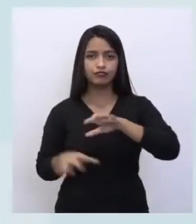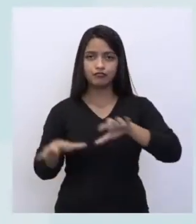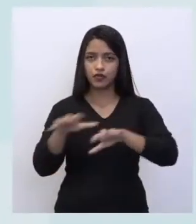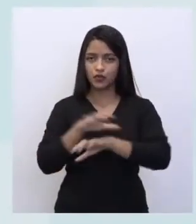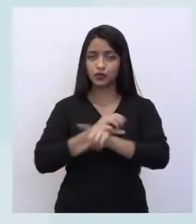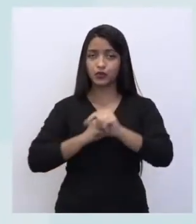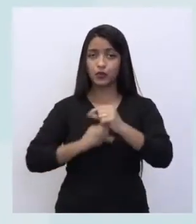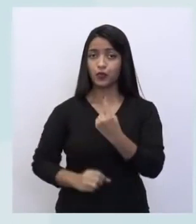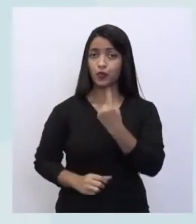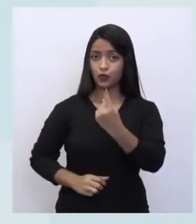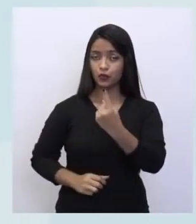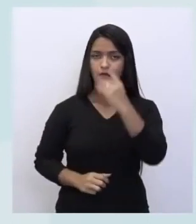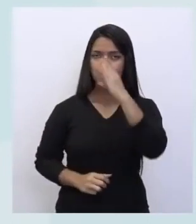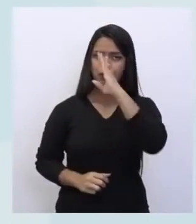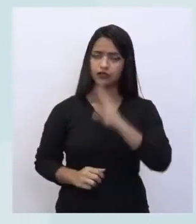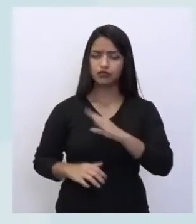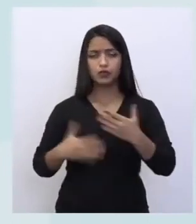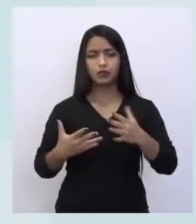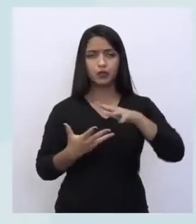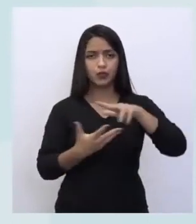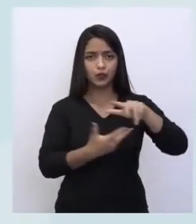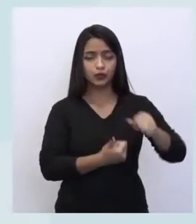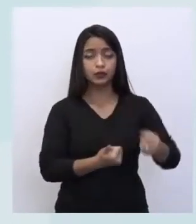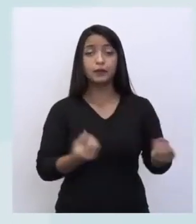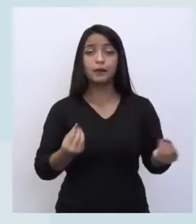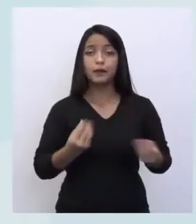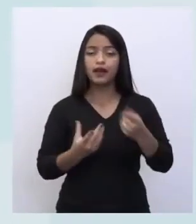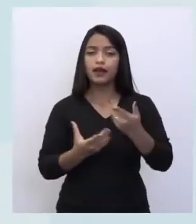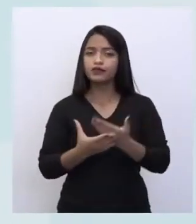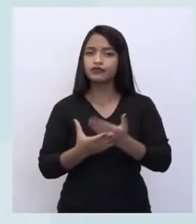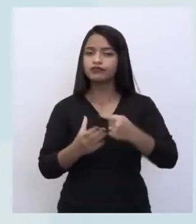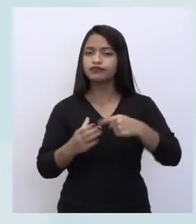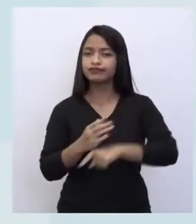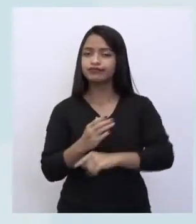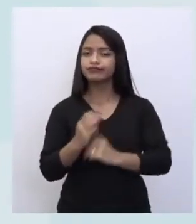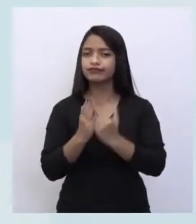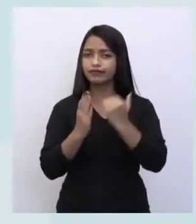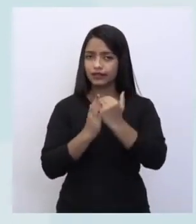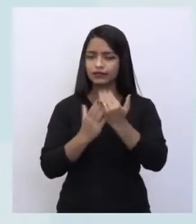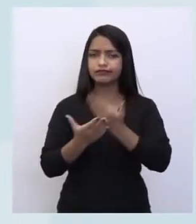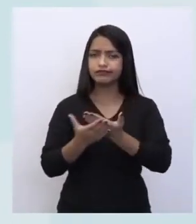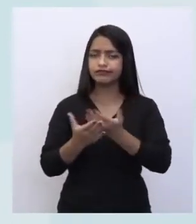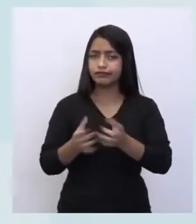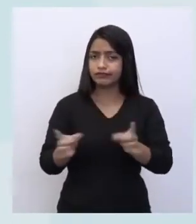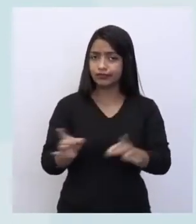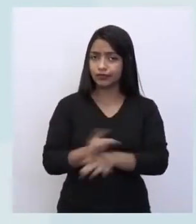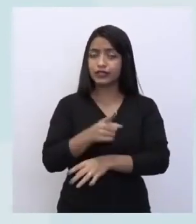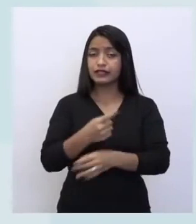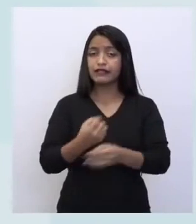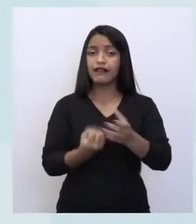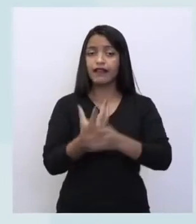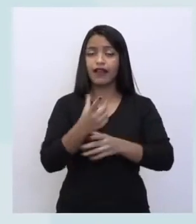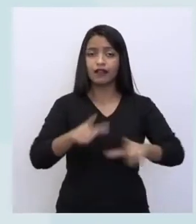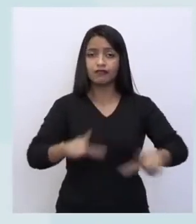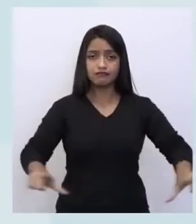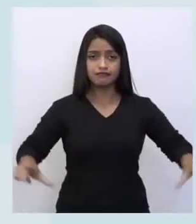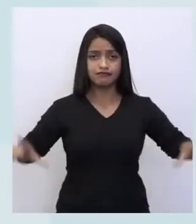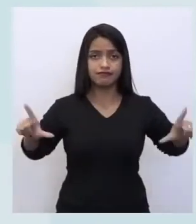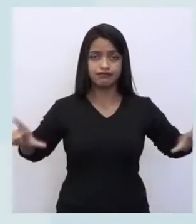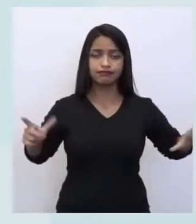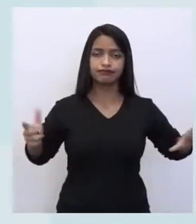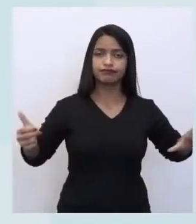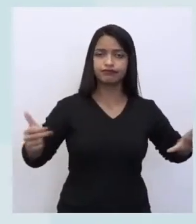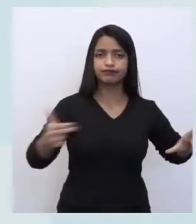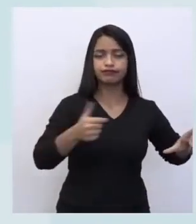mundo, para aprofundar seus estudos. Após a pesquisa, elabore um cartaz com os dados coletados e suas